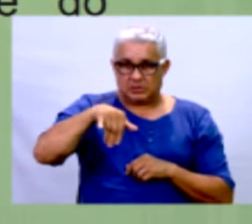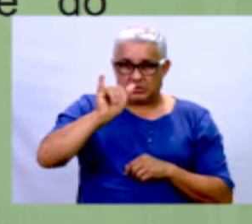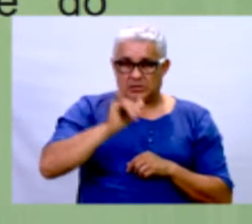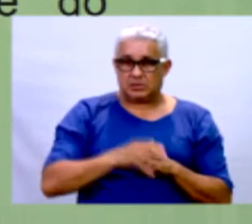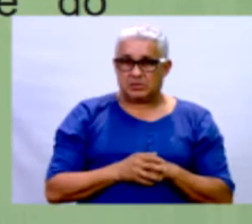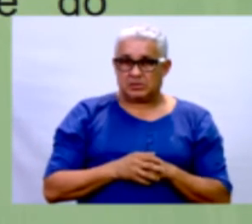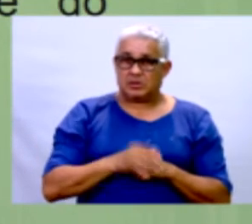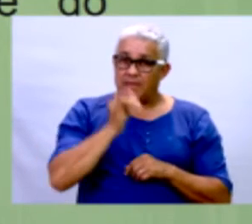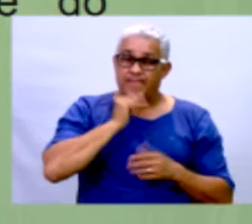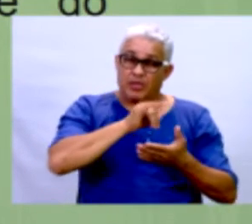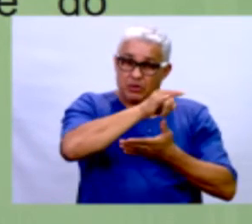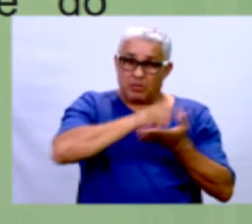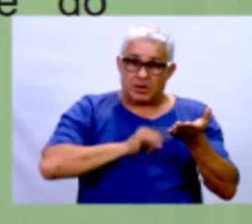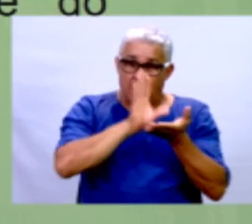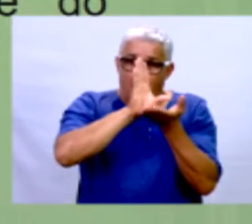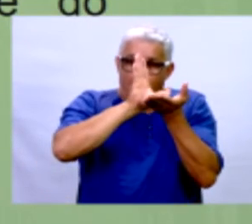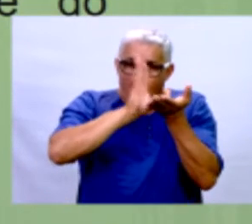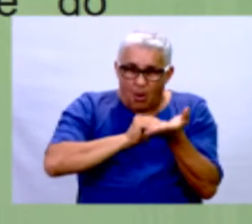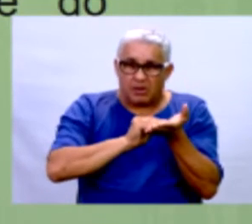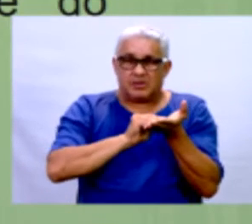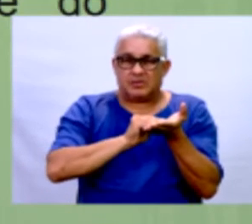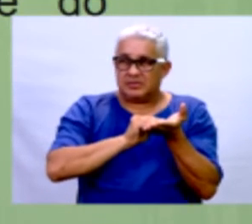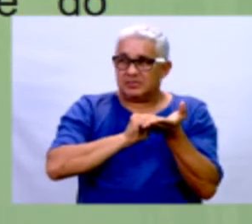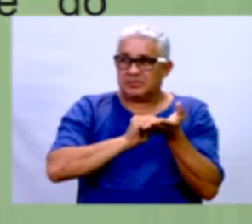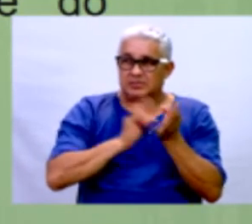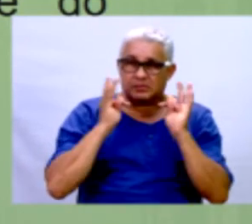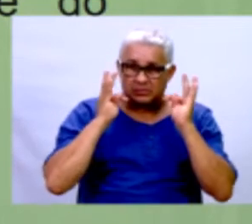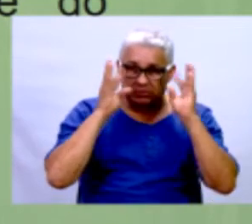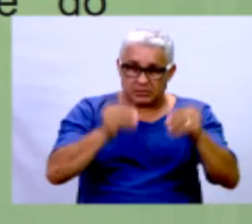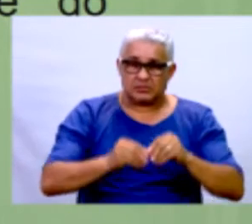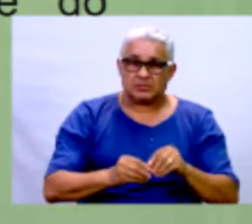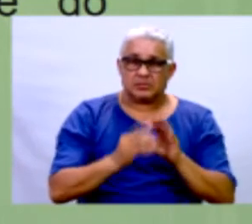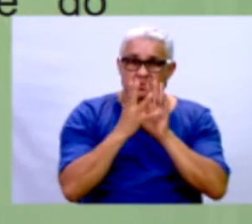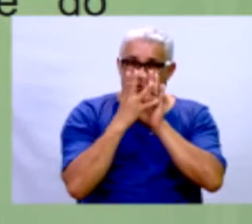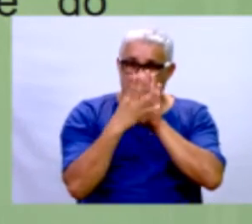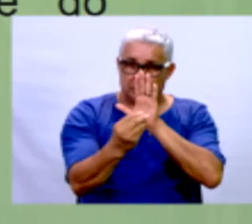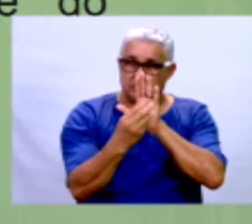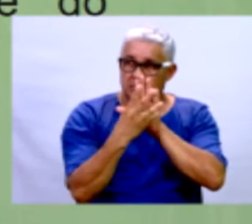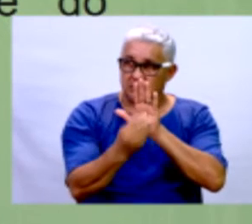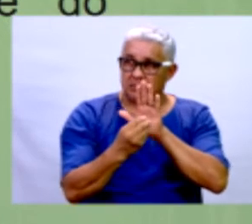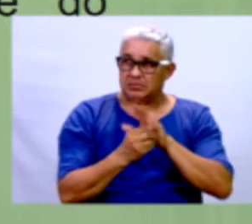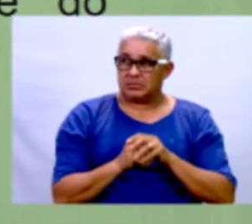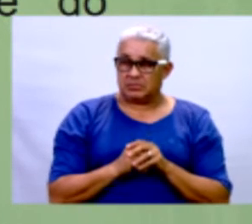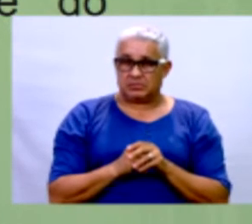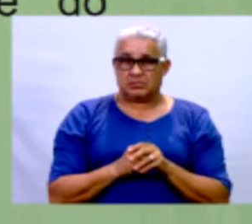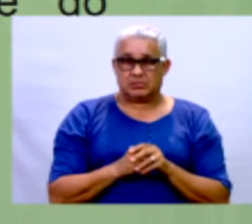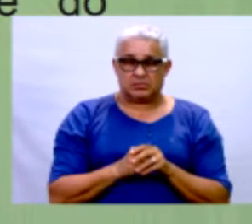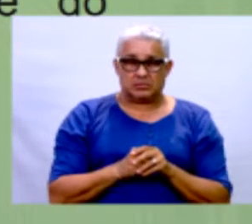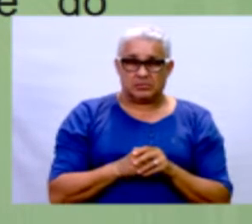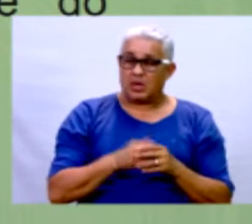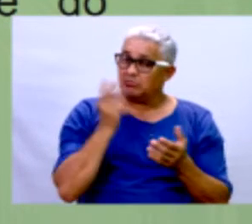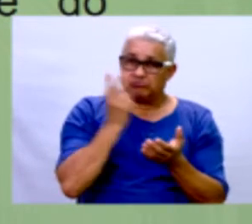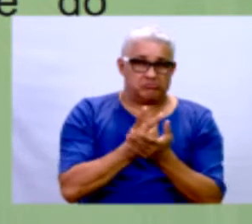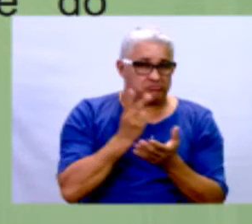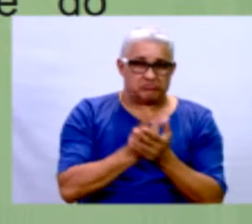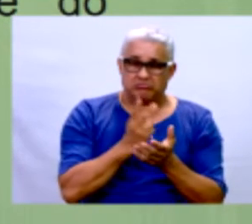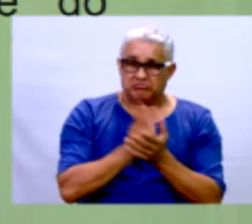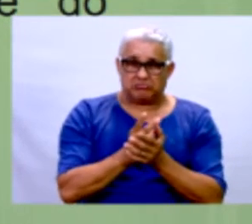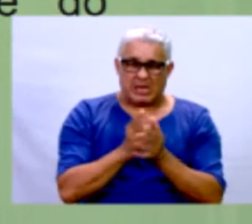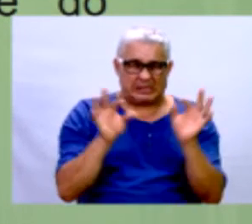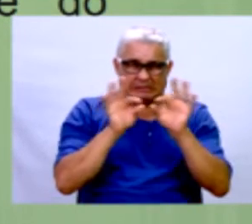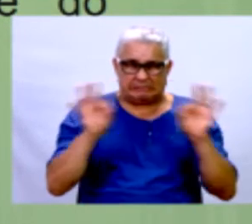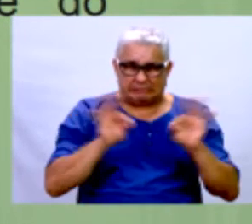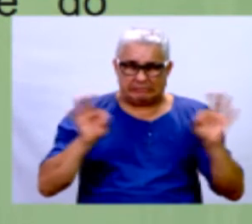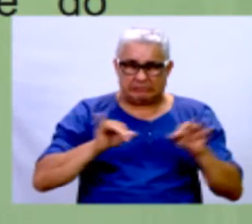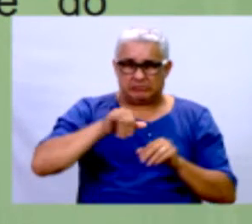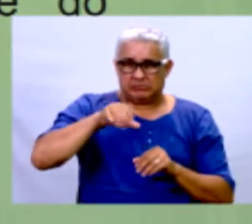Em documentos compactados, né, em todos esses formatos, mesmo representações muito grandes aí, né, com JSON e